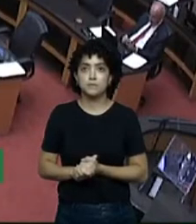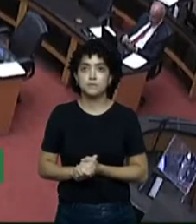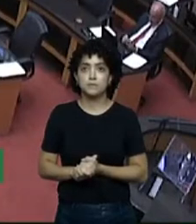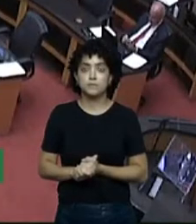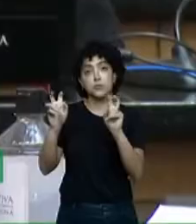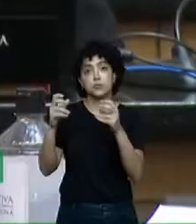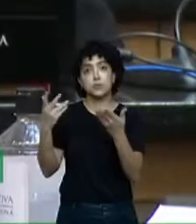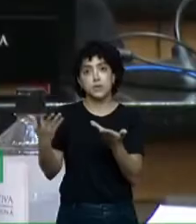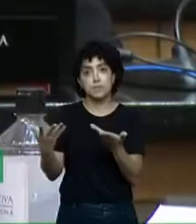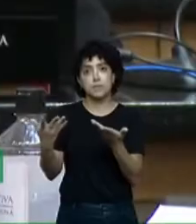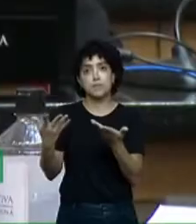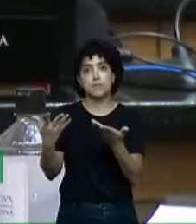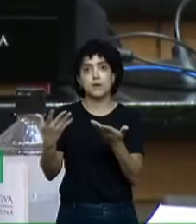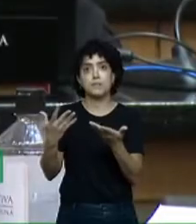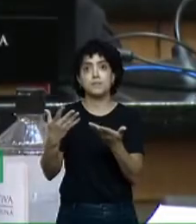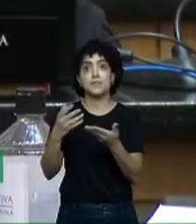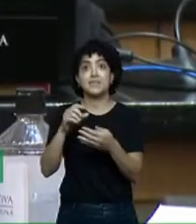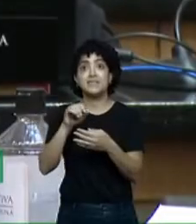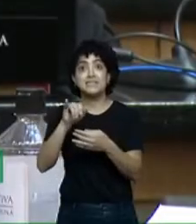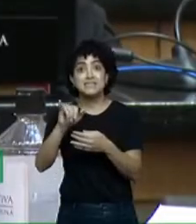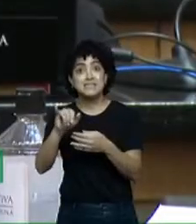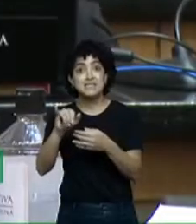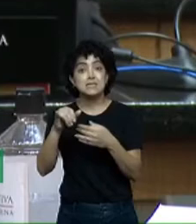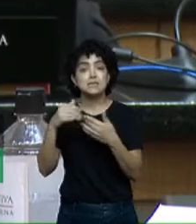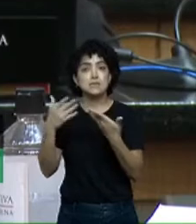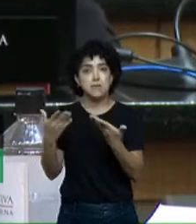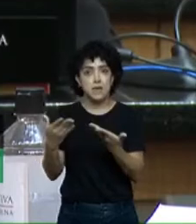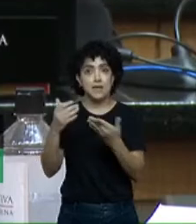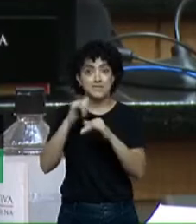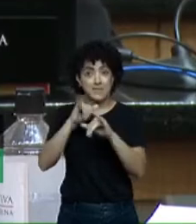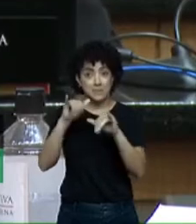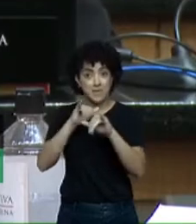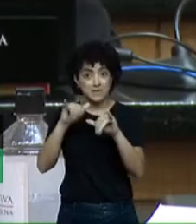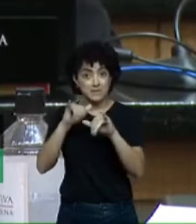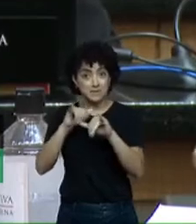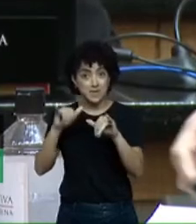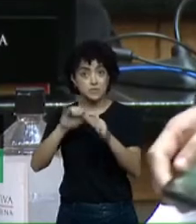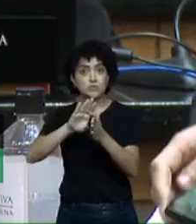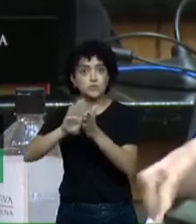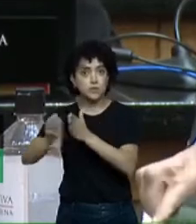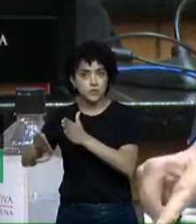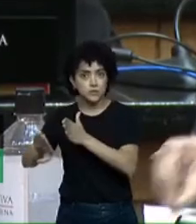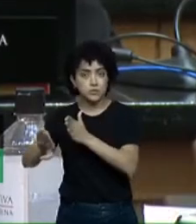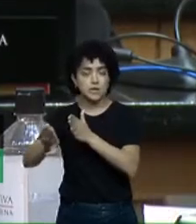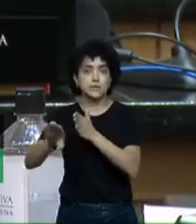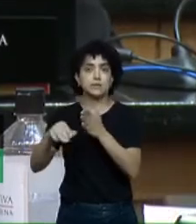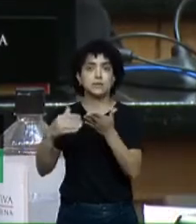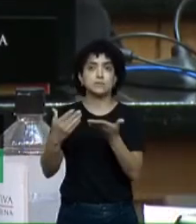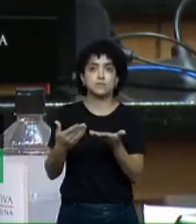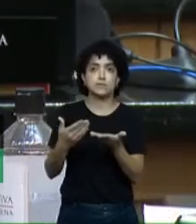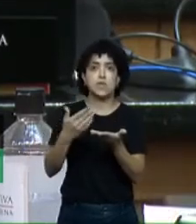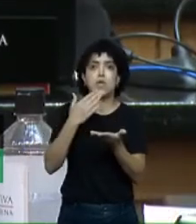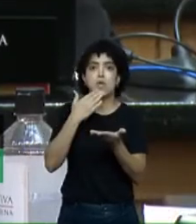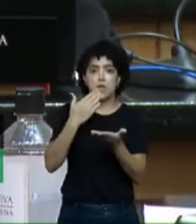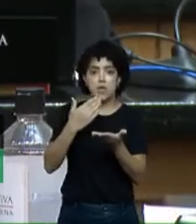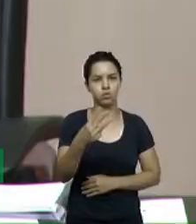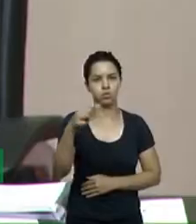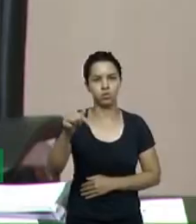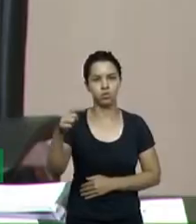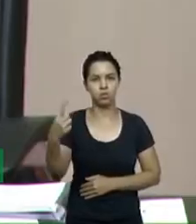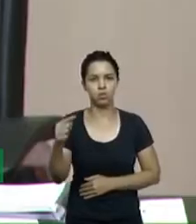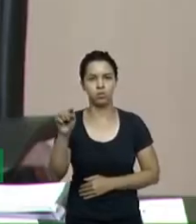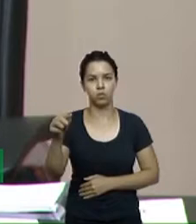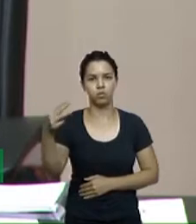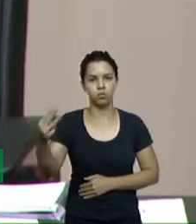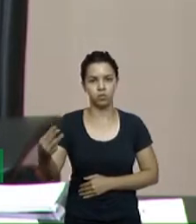do ICMS para o setor de bares restaurantes e estabelecimentos similares após intensos debates o